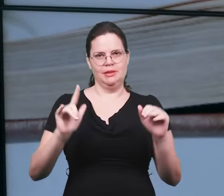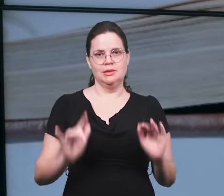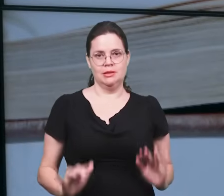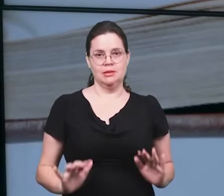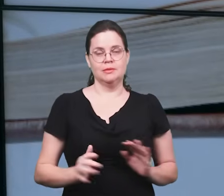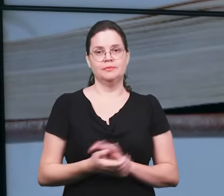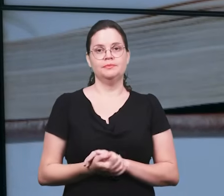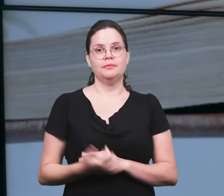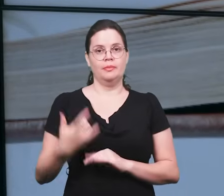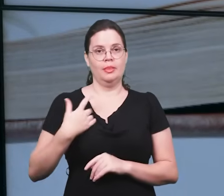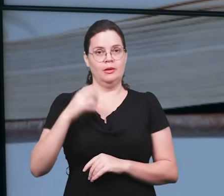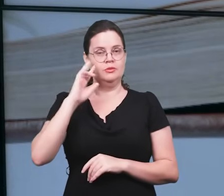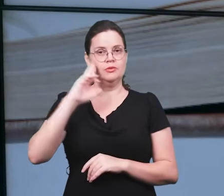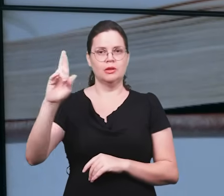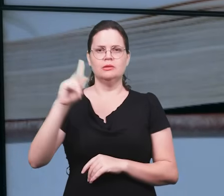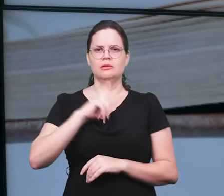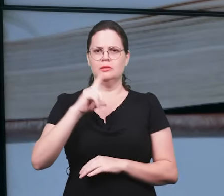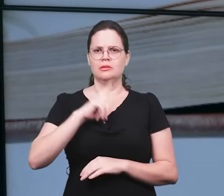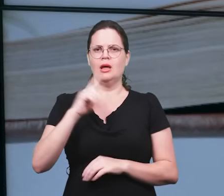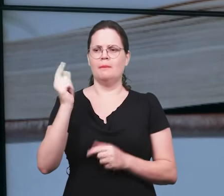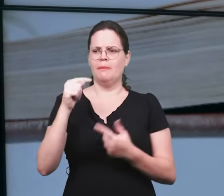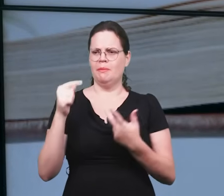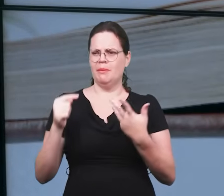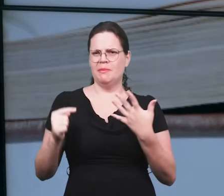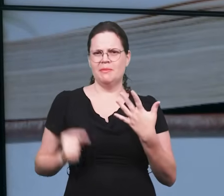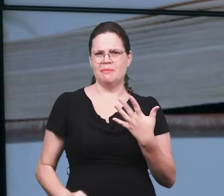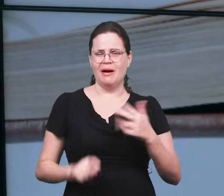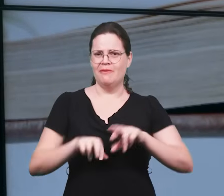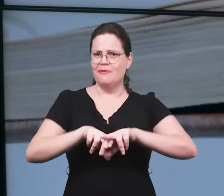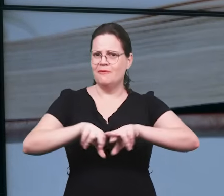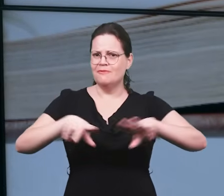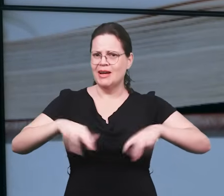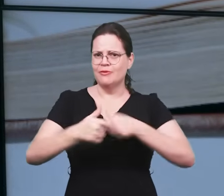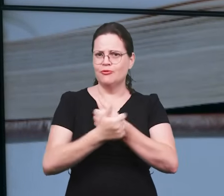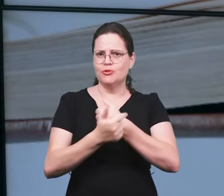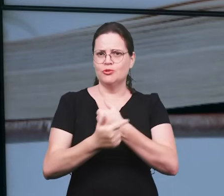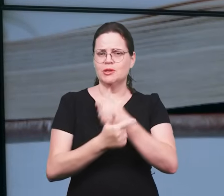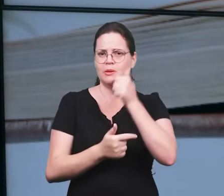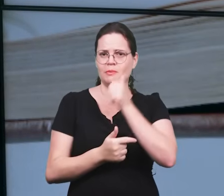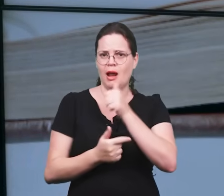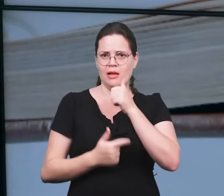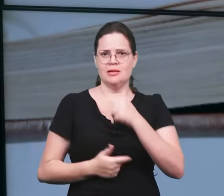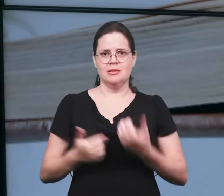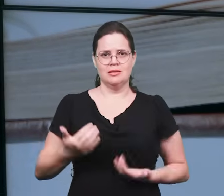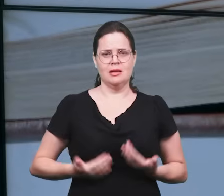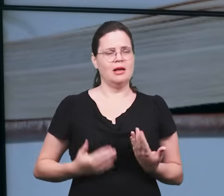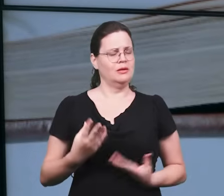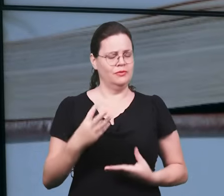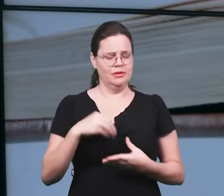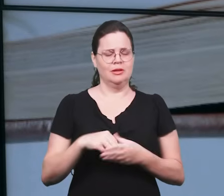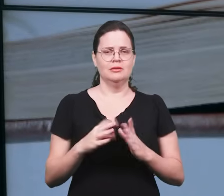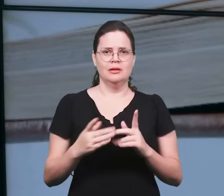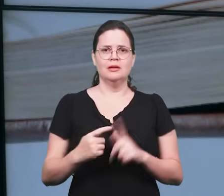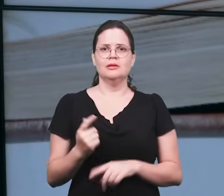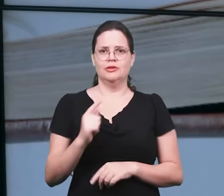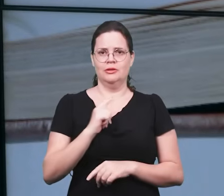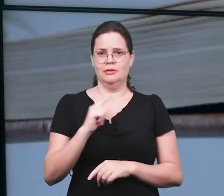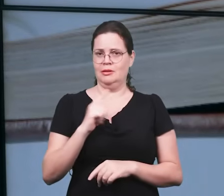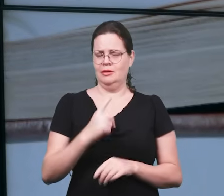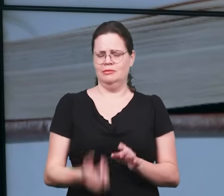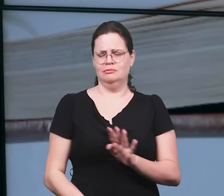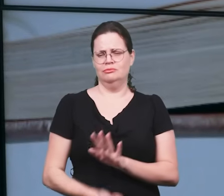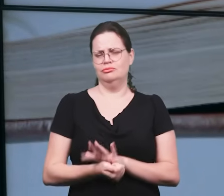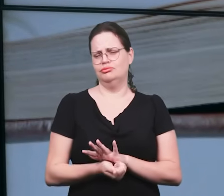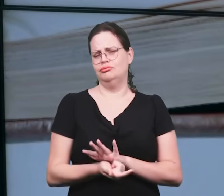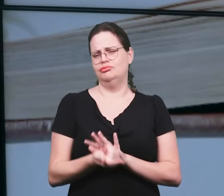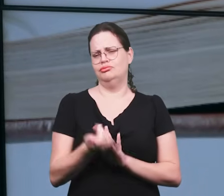tem reservado tantas atividades para as suas servas na casa do Senhor. São